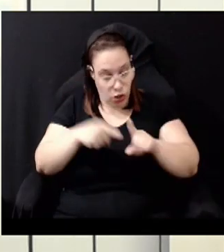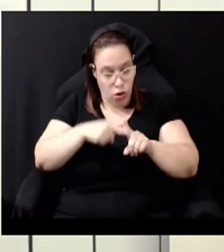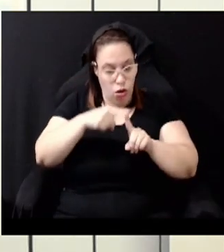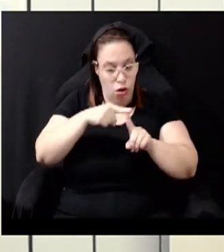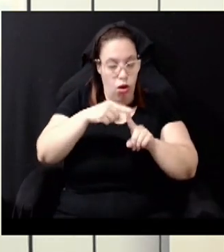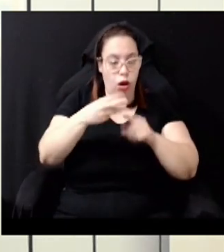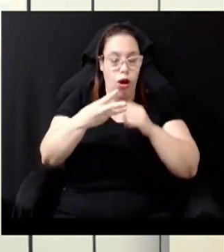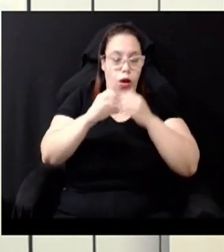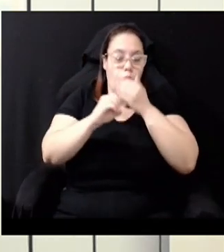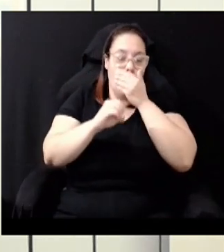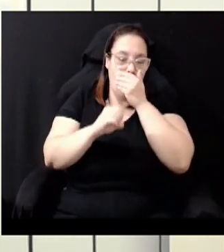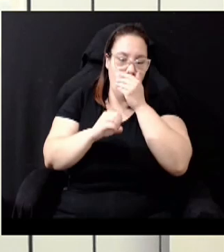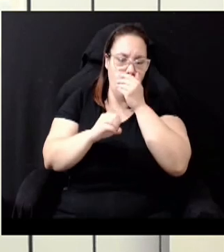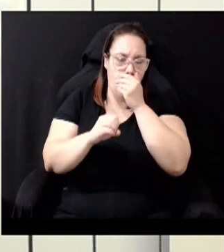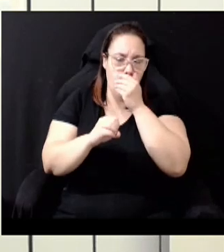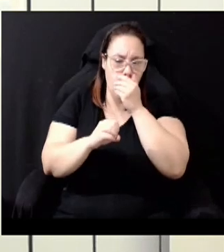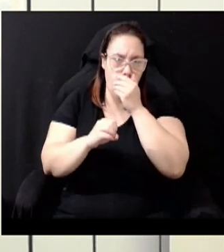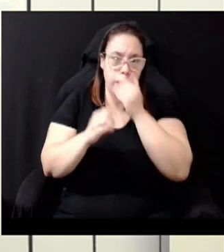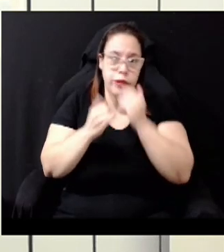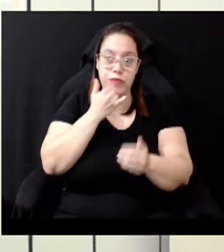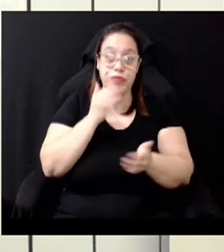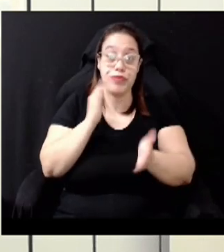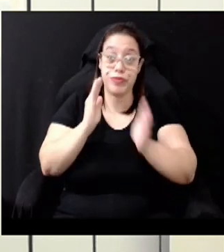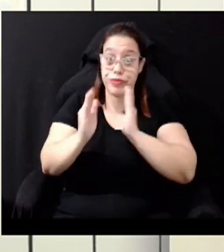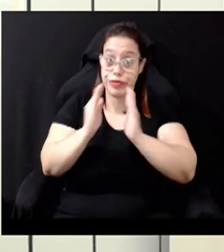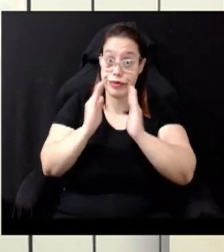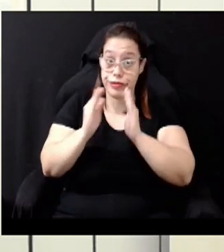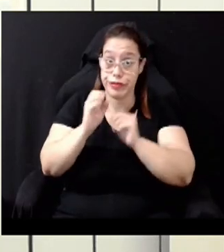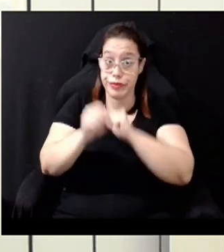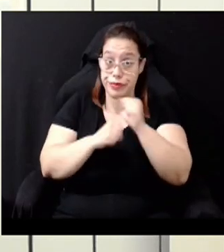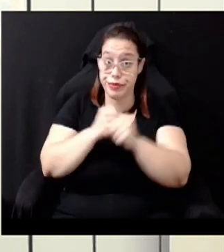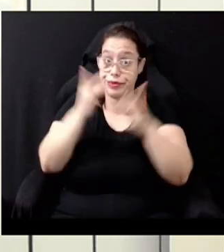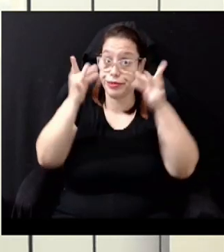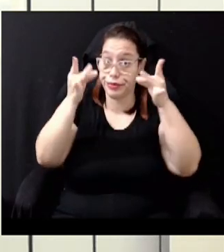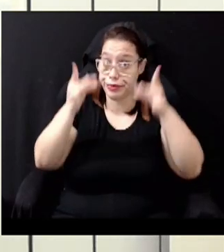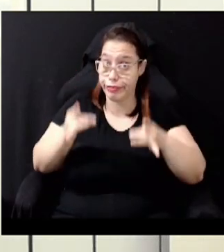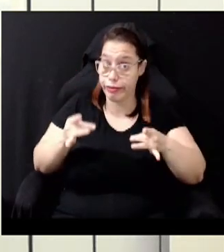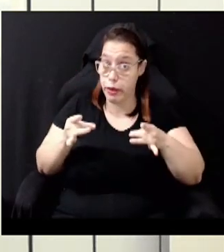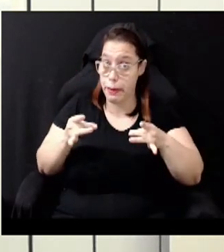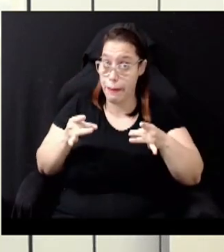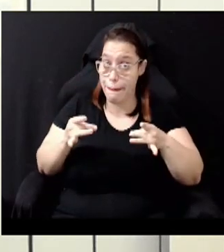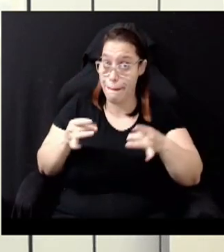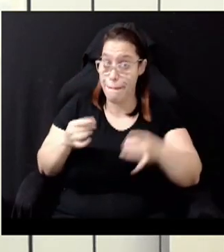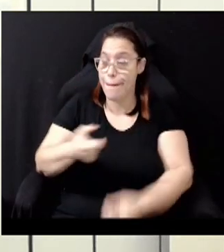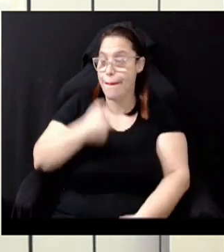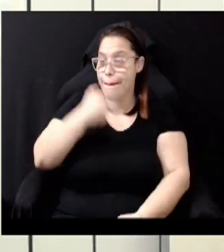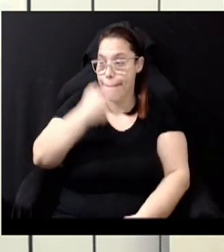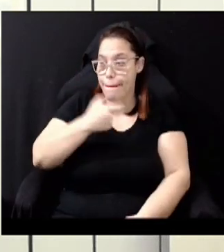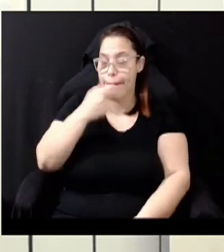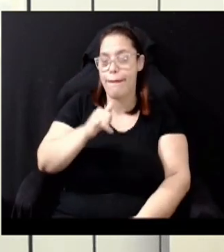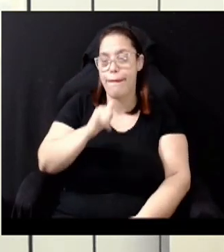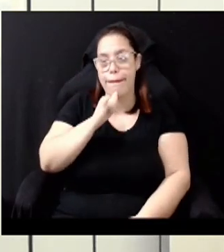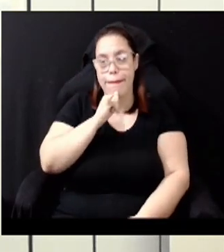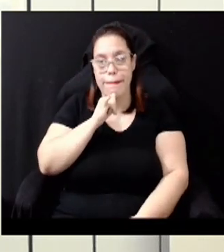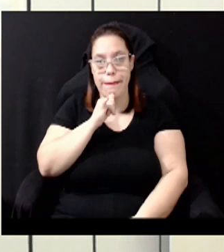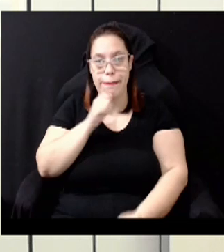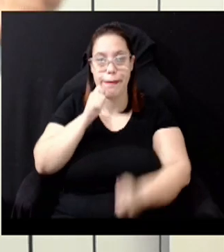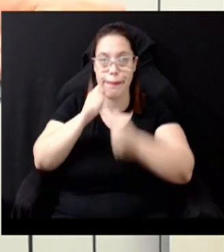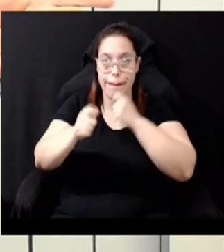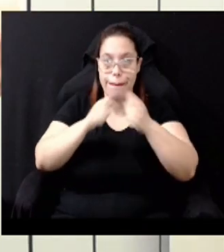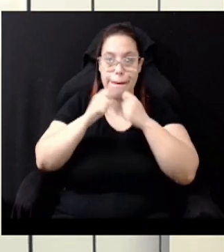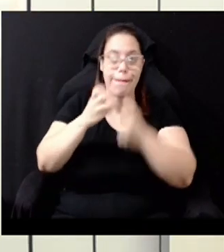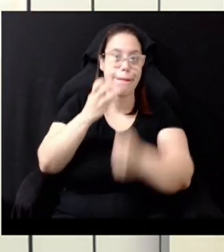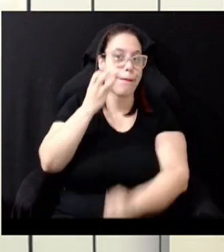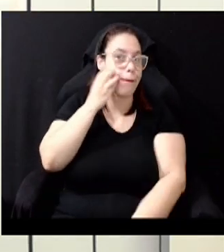graus. E é uma época do ano que é preciso ter alguns cuidados com as frutas, por exemplo. O repórter André Aranha foi até